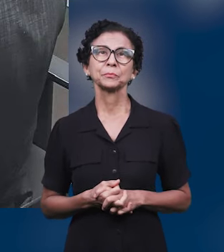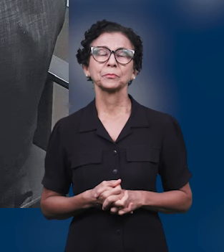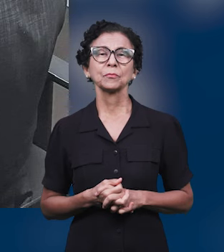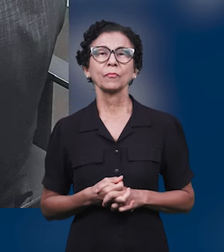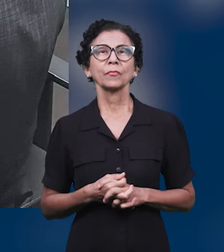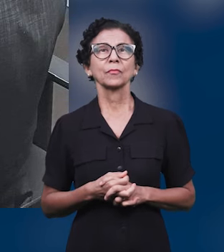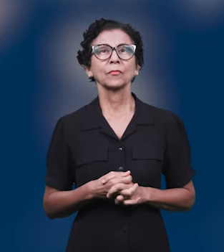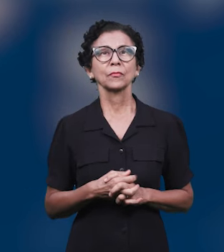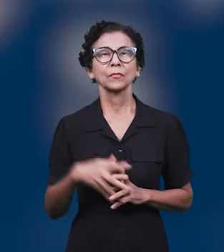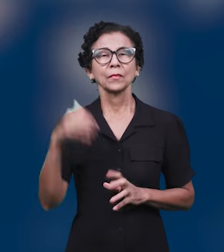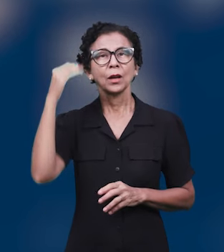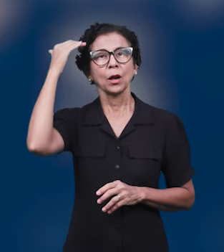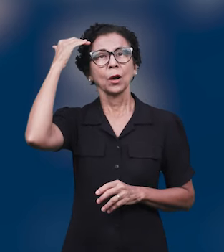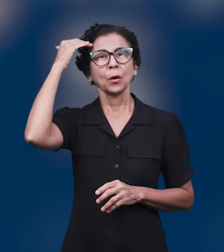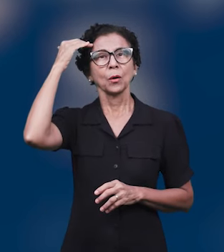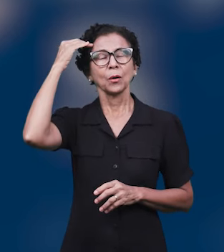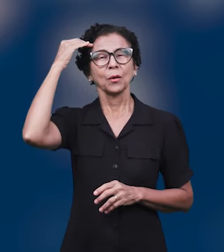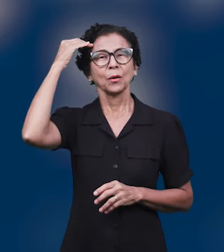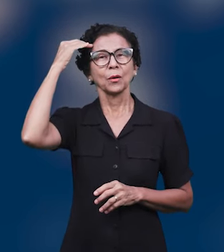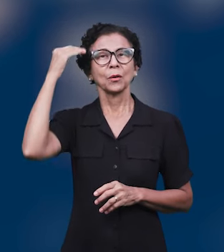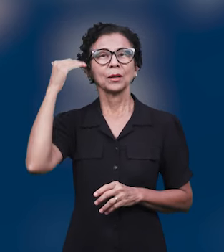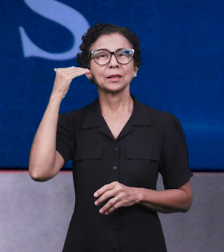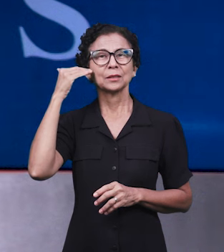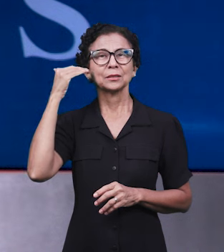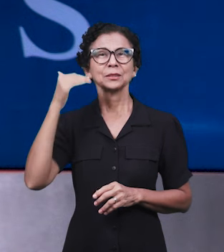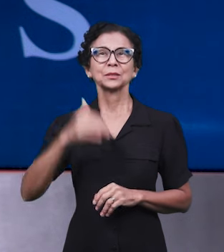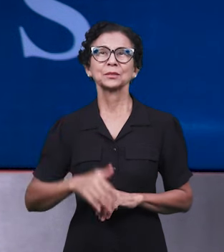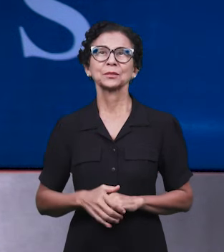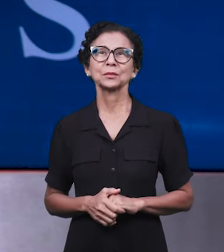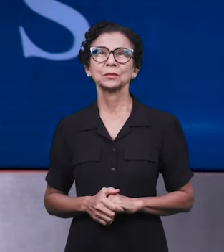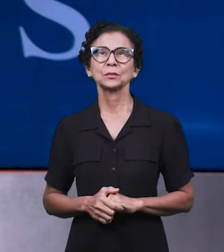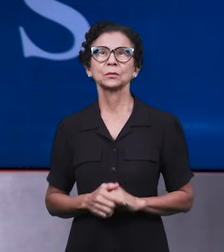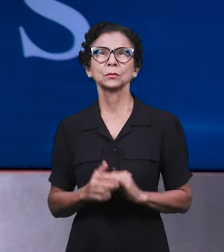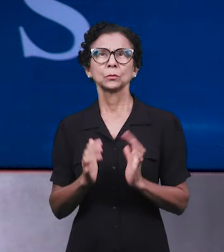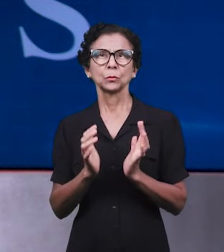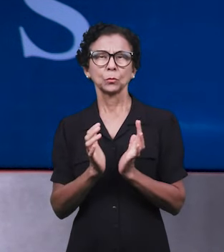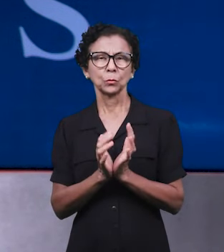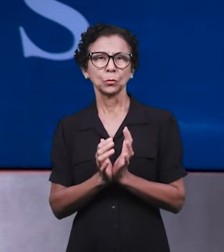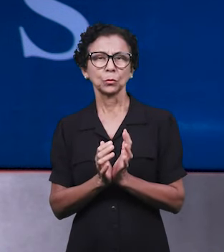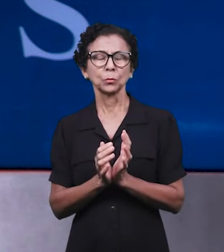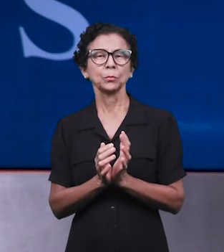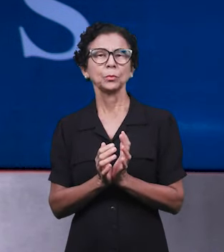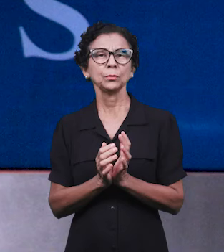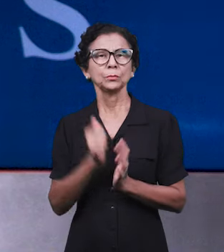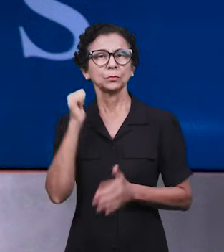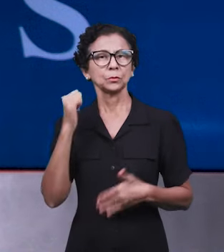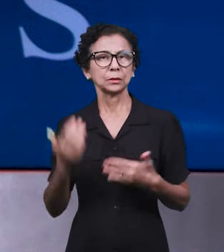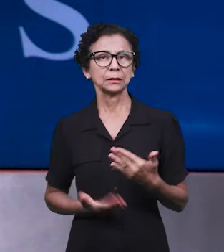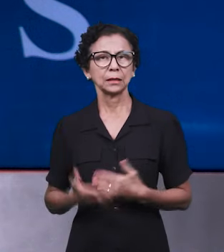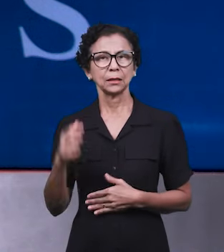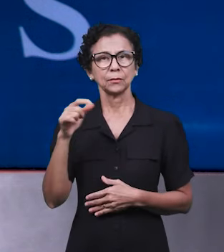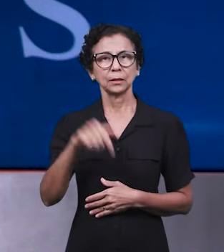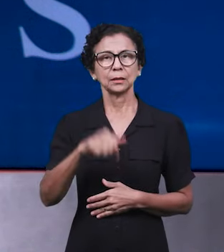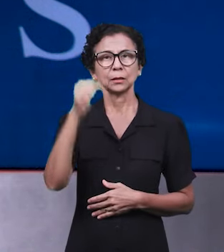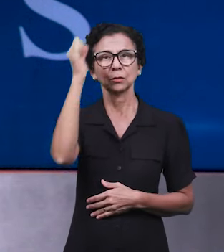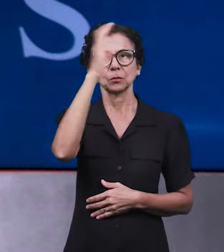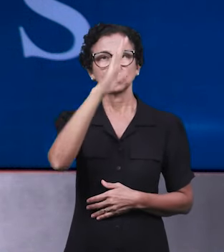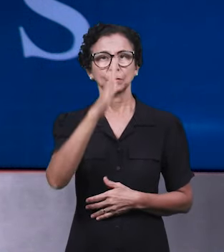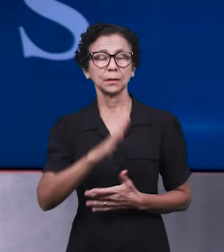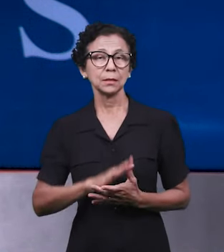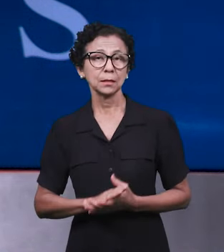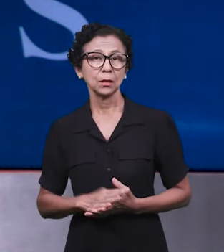Conselho Presbiteral, e as outras irmãs que estavam na Coreia. Você está assistindo aqui o Manaí News, e nós queremos lembrar que no mês de março,